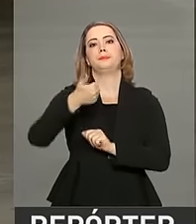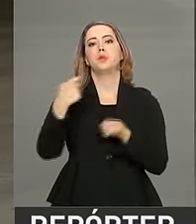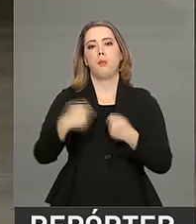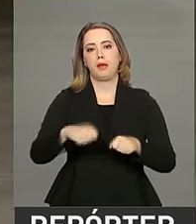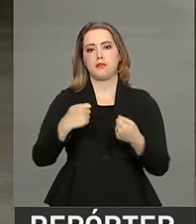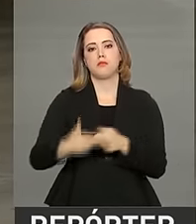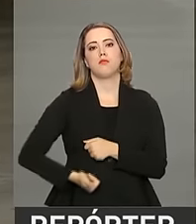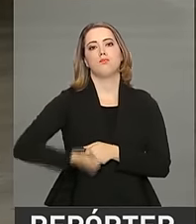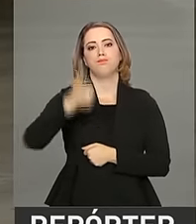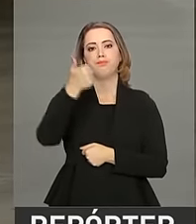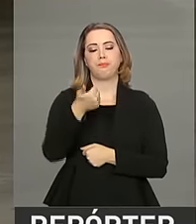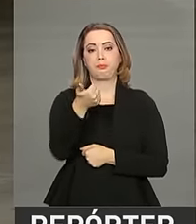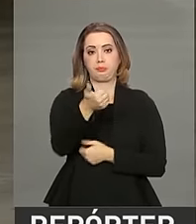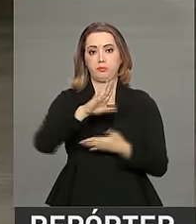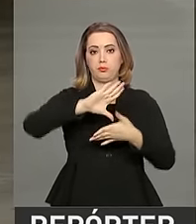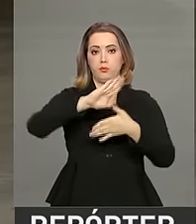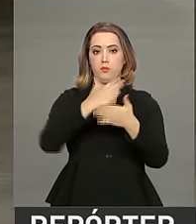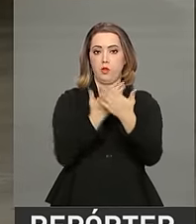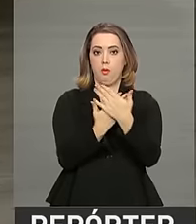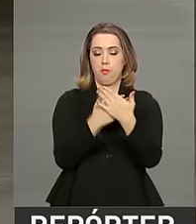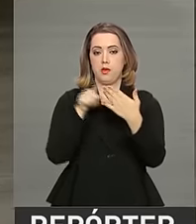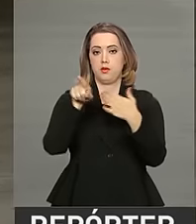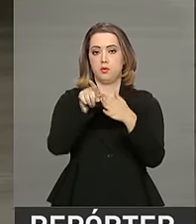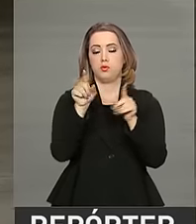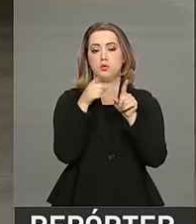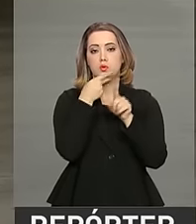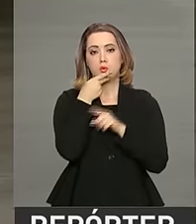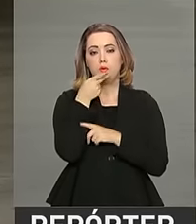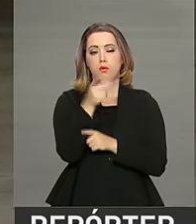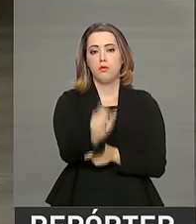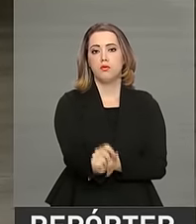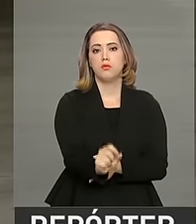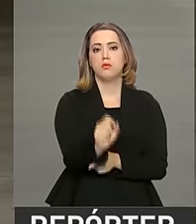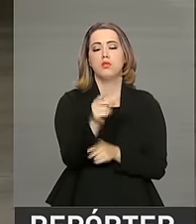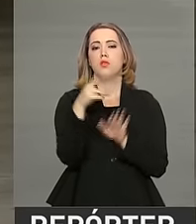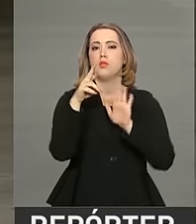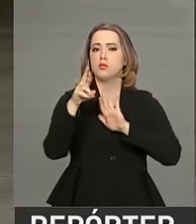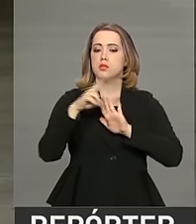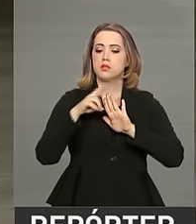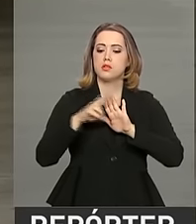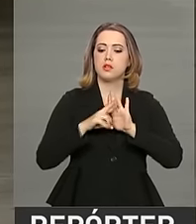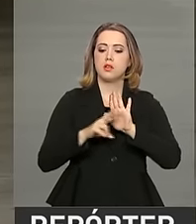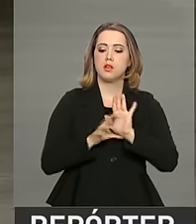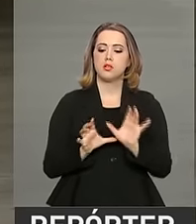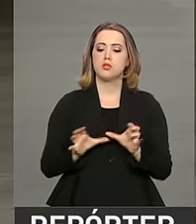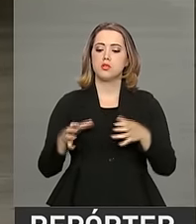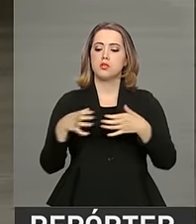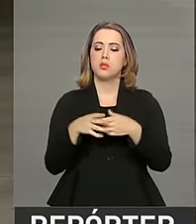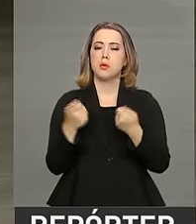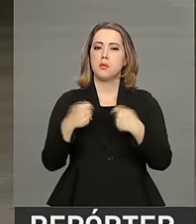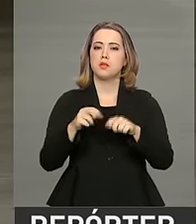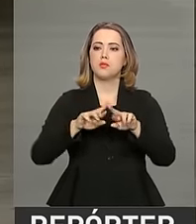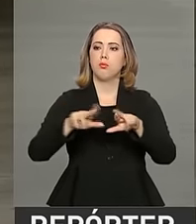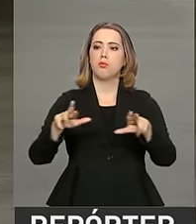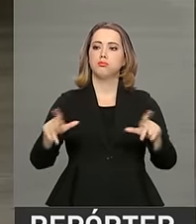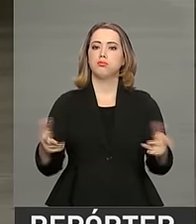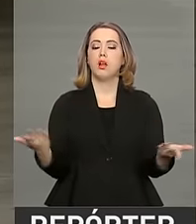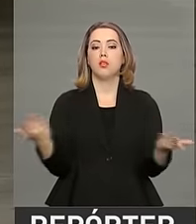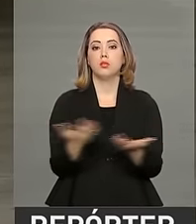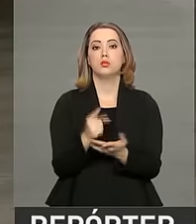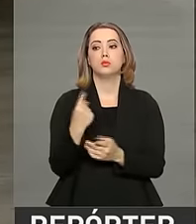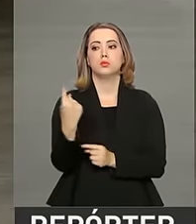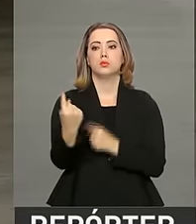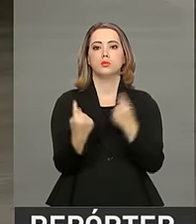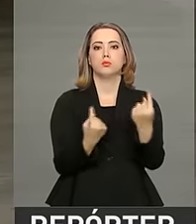sobre o Mercosul o presidente Michel Temer afirmou que as regras do bloco precisam ser flexibilizadas para que